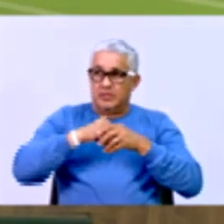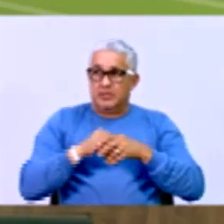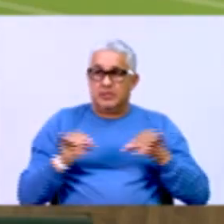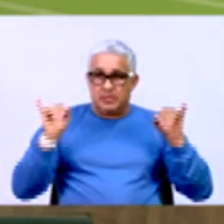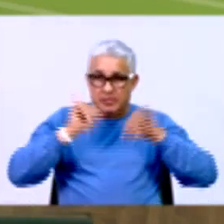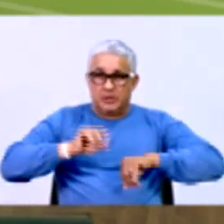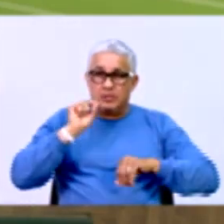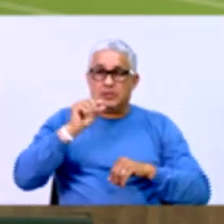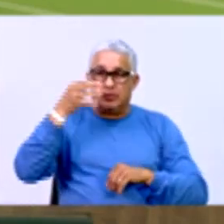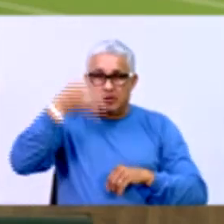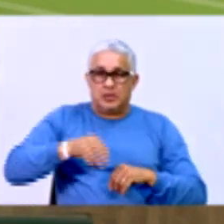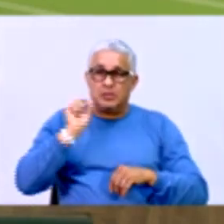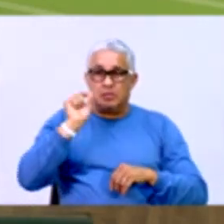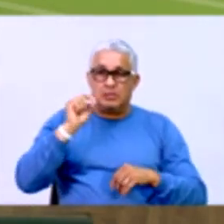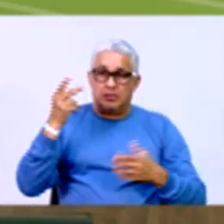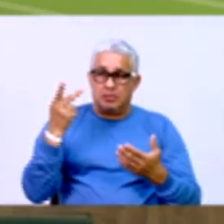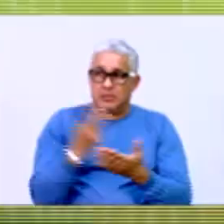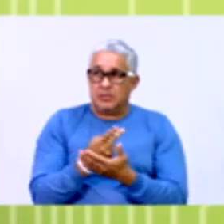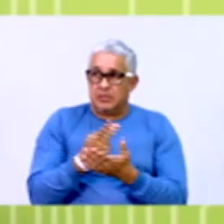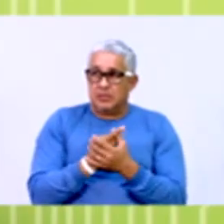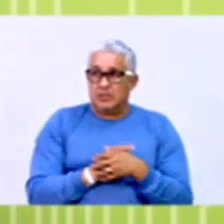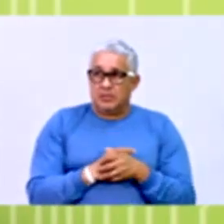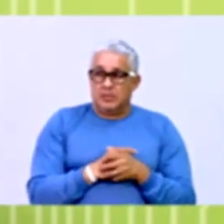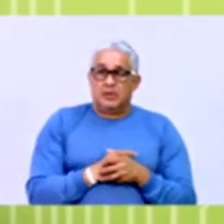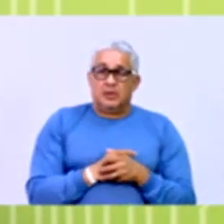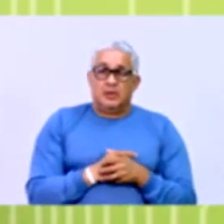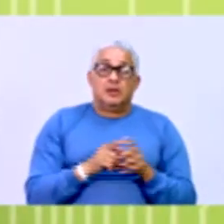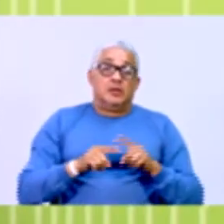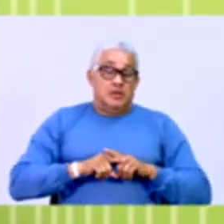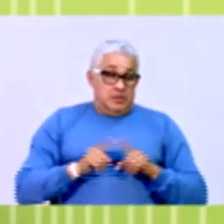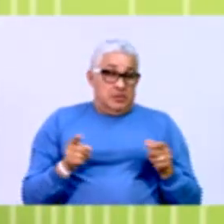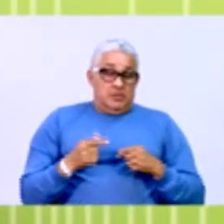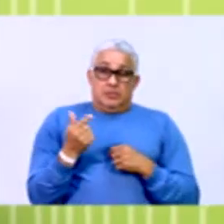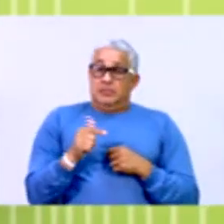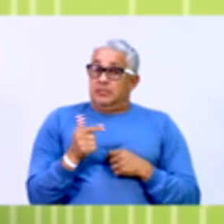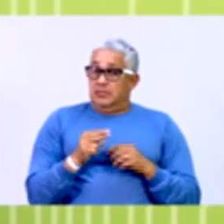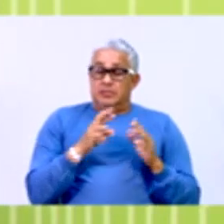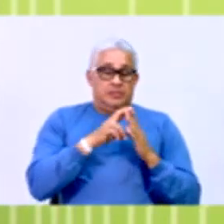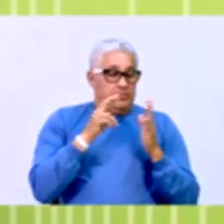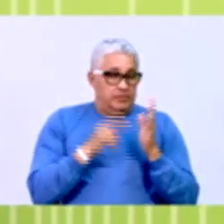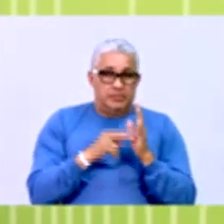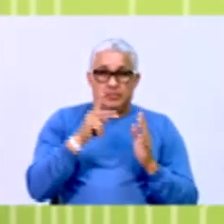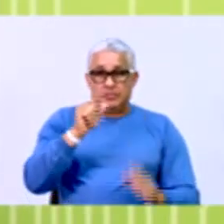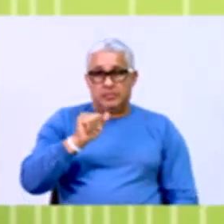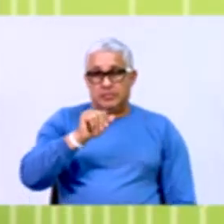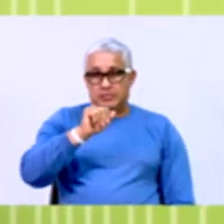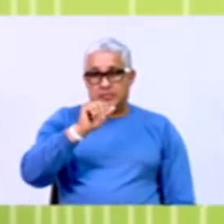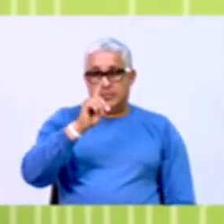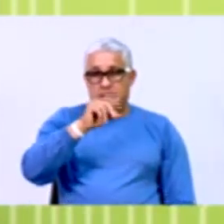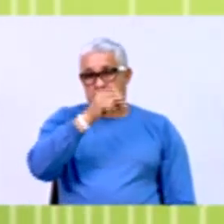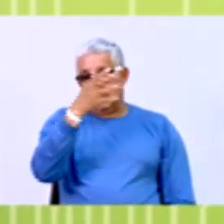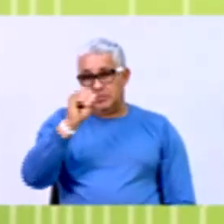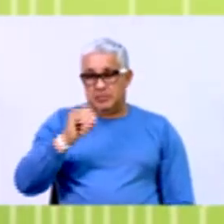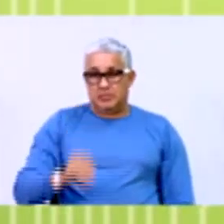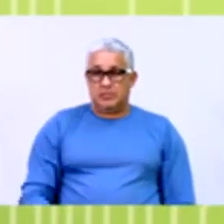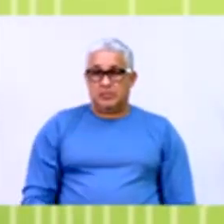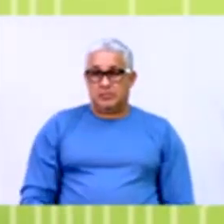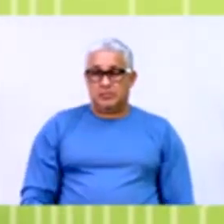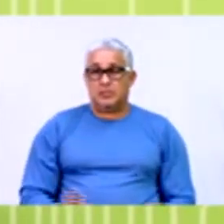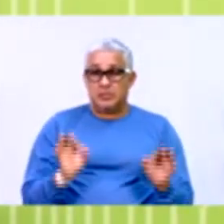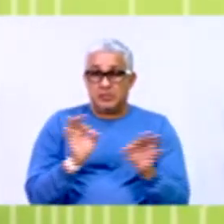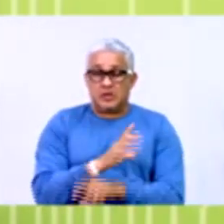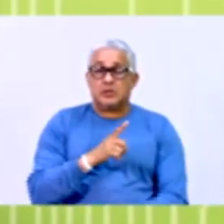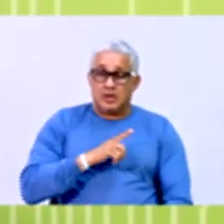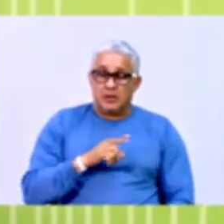errado aqui na nossa profissão. É verdade. Bom, apesar de não haver, então, esses padrões e normas definidos,